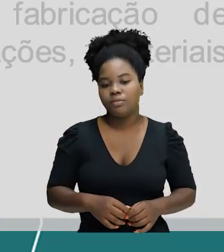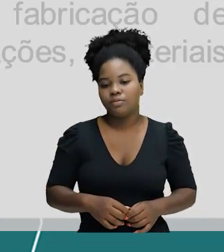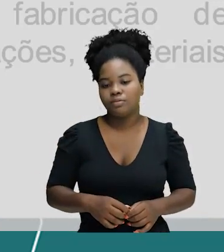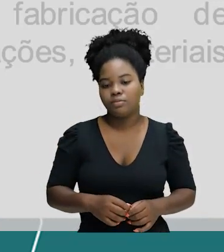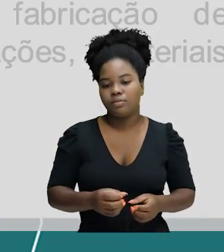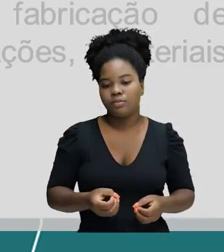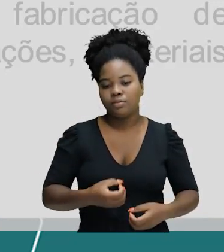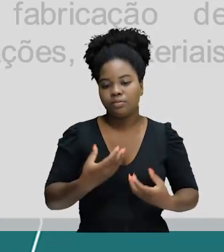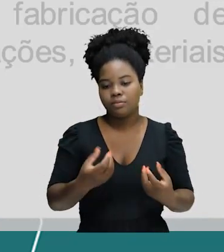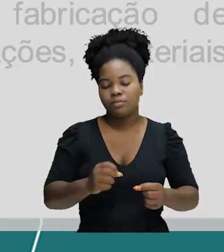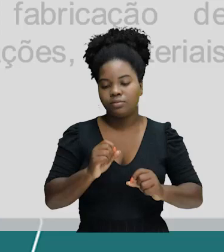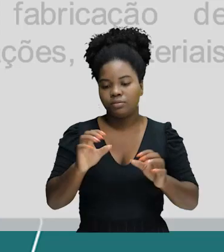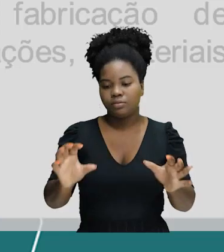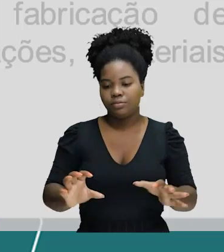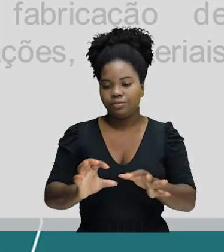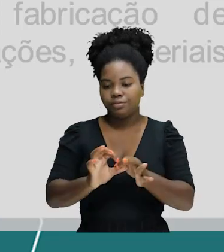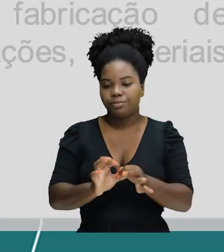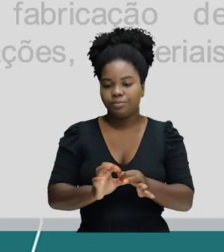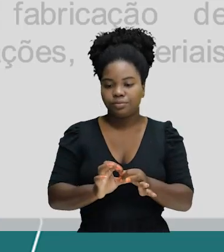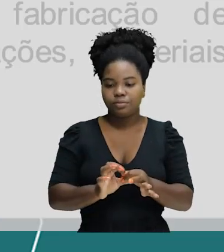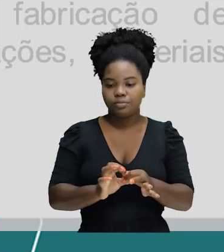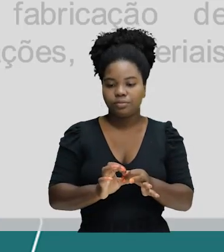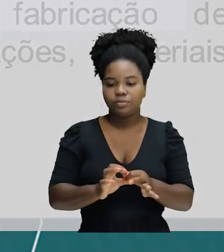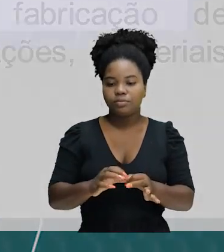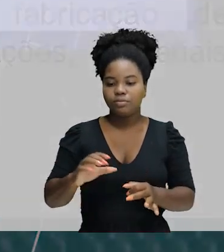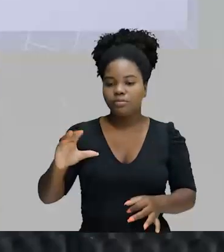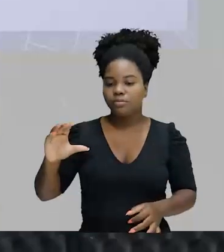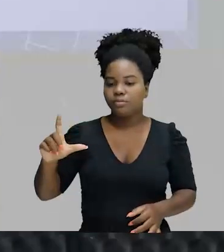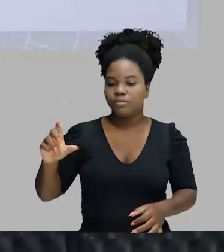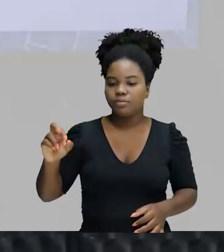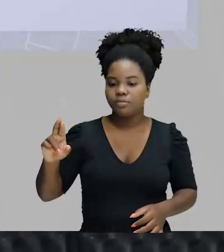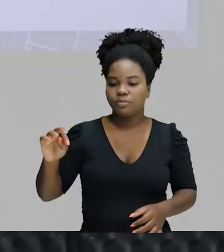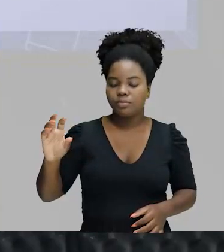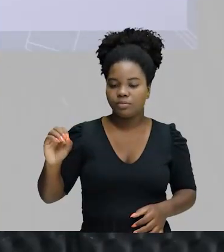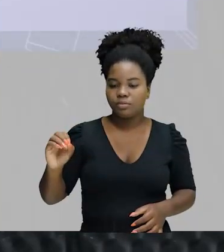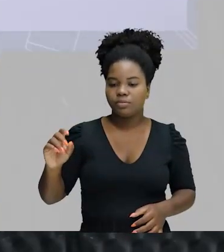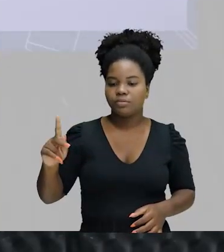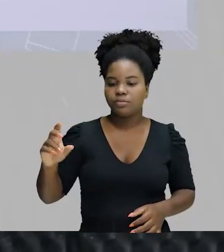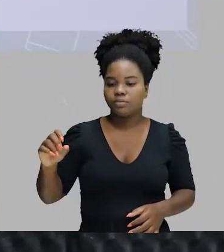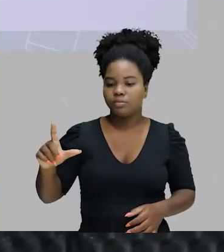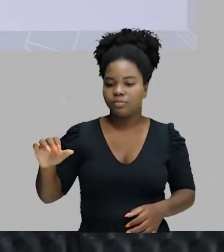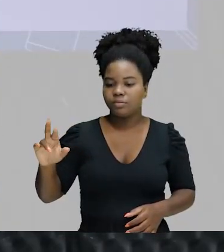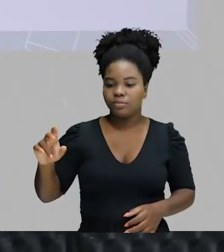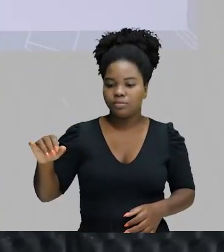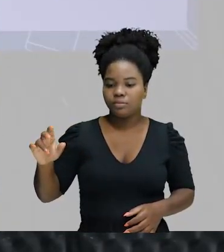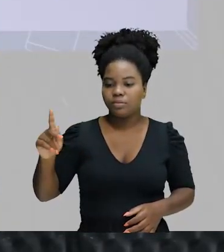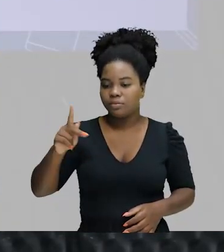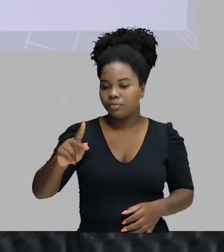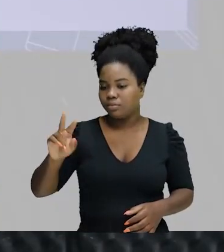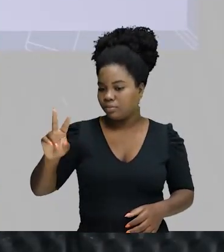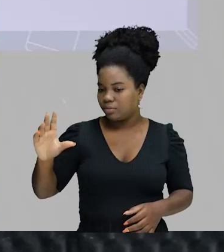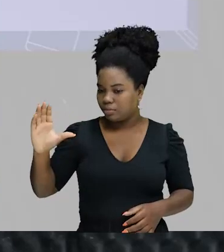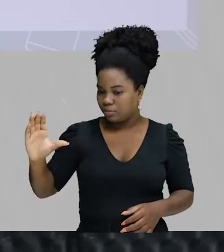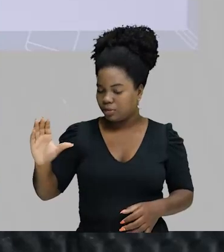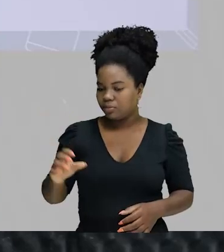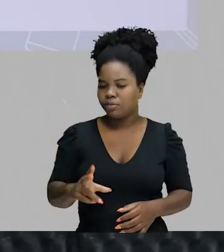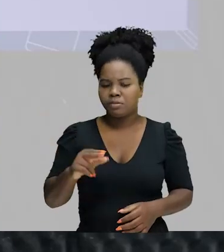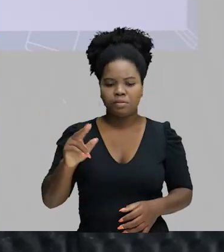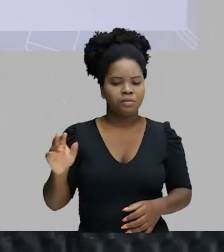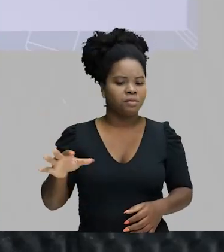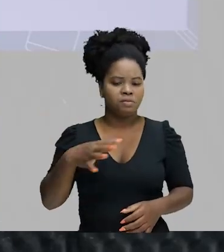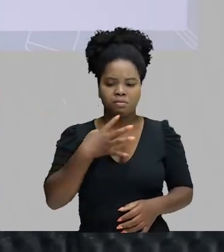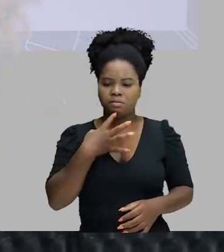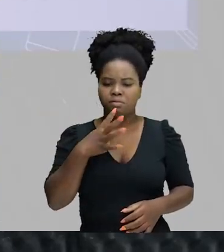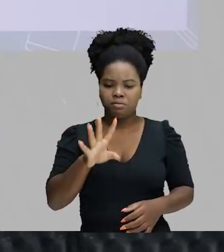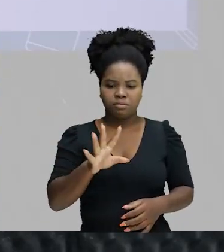gerar, a união desses monômeros vai gerar quem? Cloreto de polivinila. Nunca ouvi falar. Espera